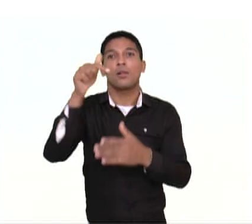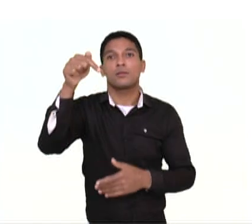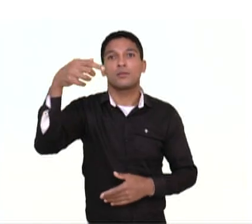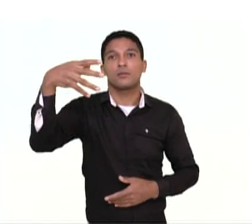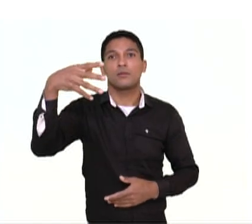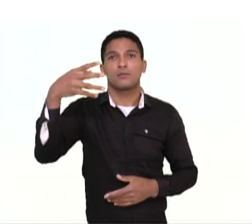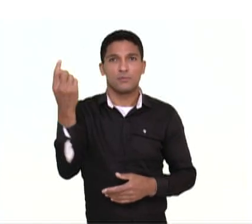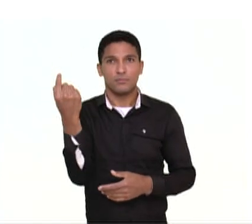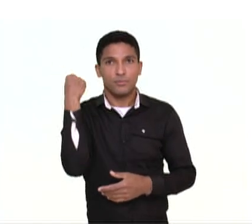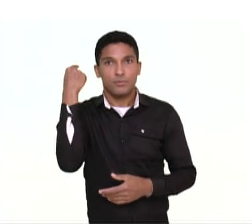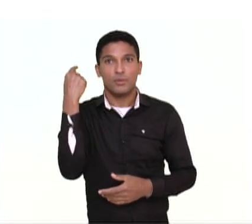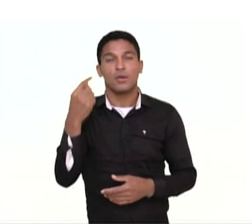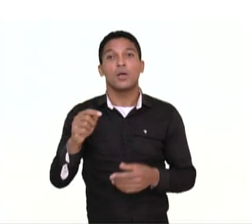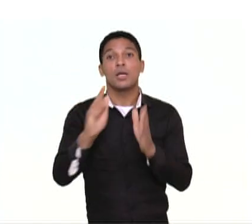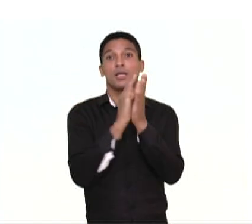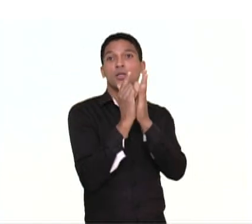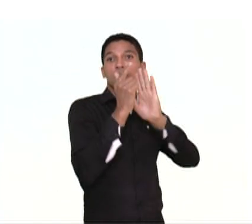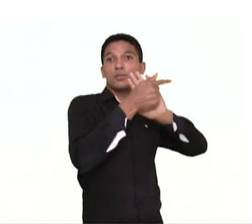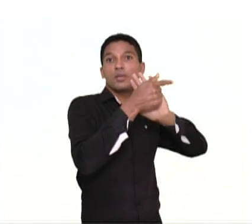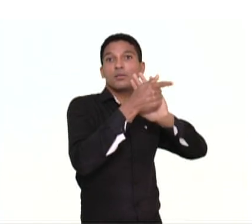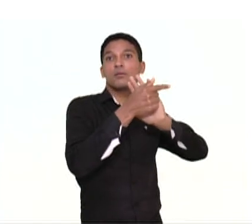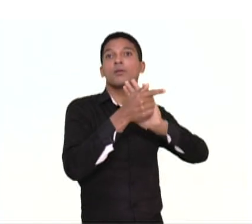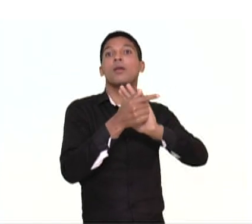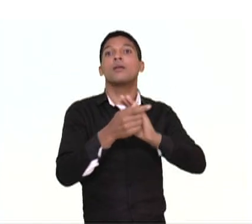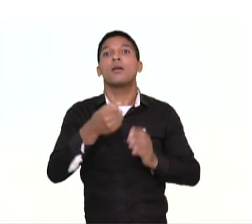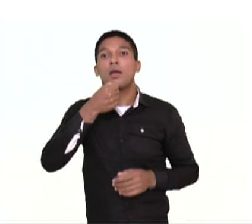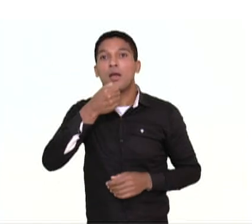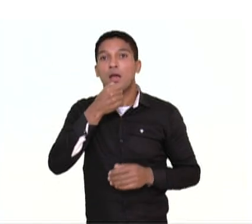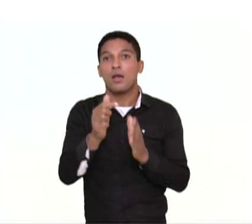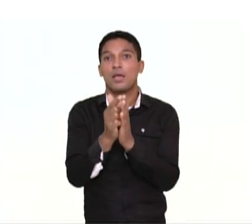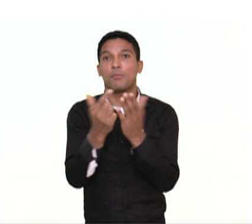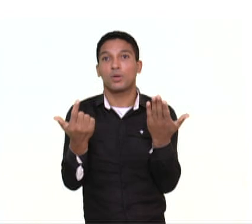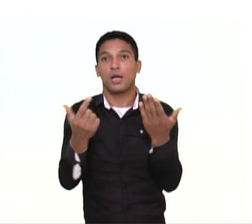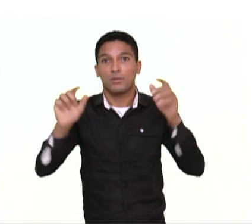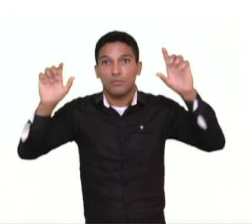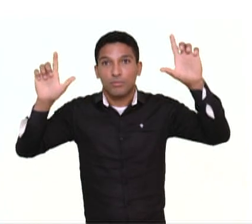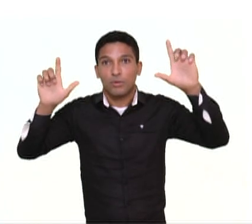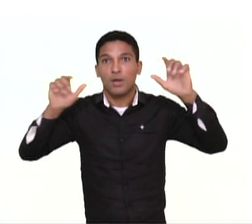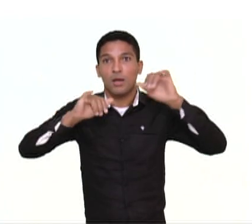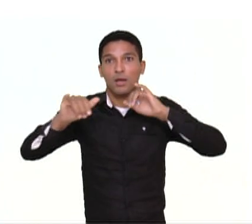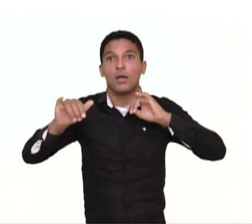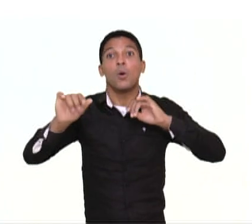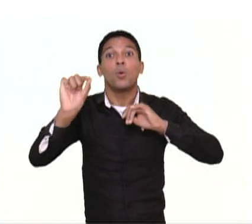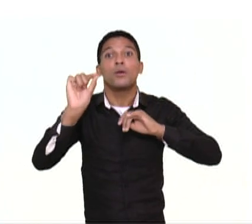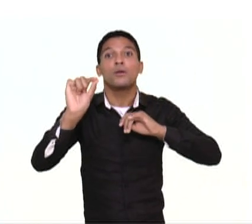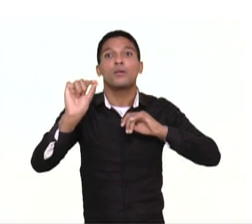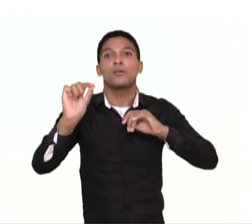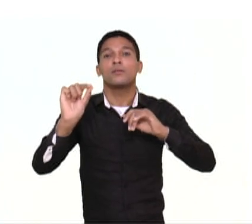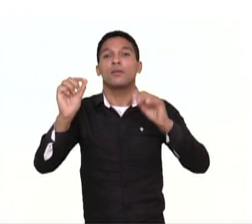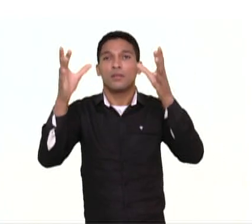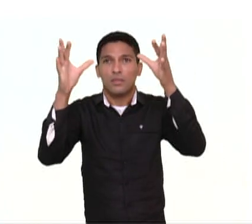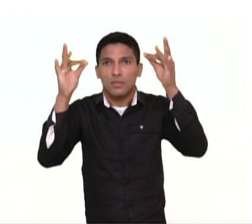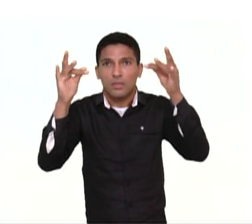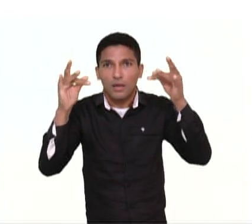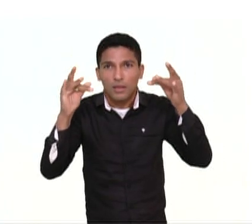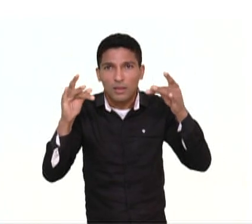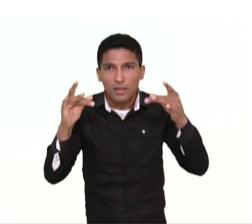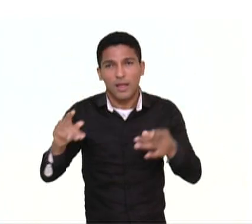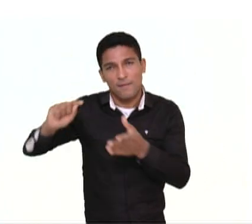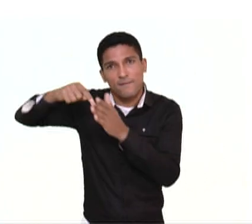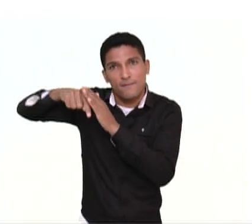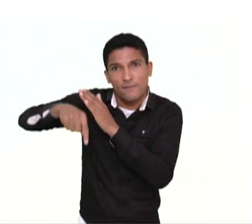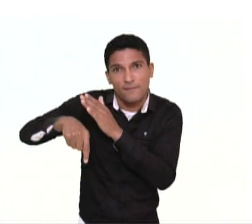vimos na aula que o gênero reportagem traz informações de forma mais detalhada que a notícia, podendo conter em sua estrutura trechos